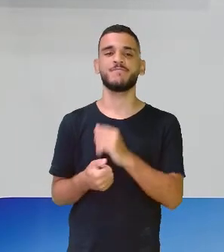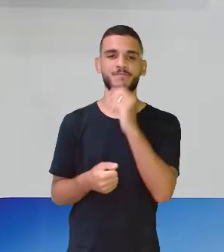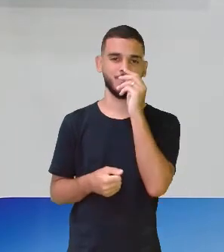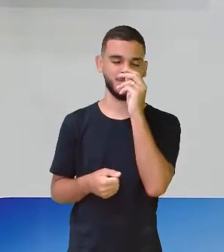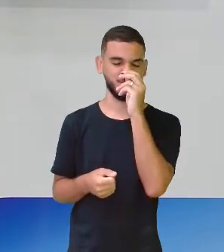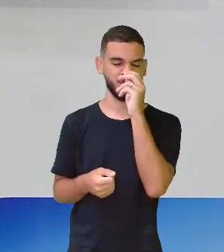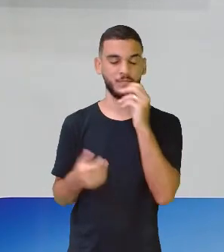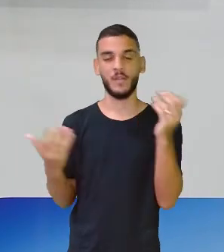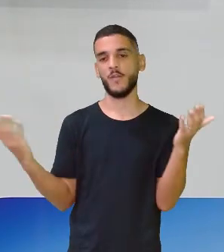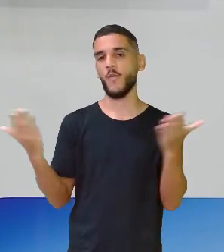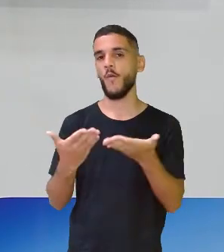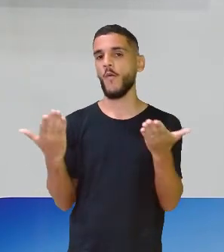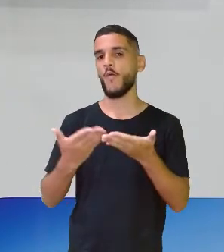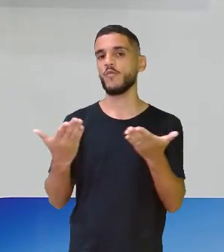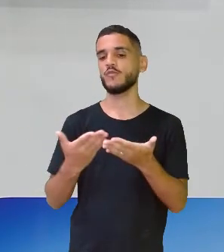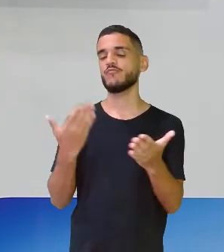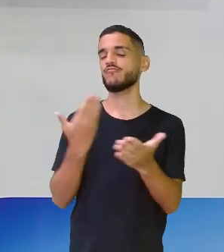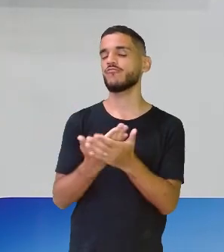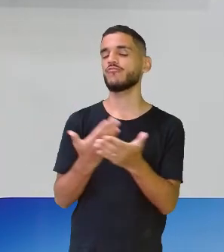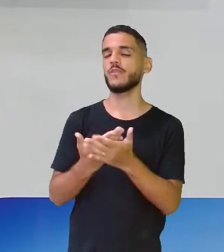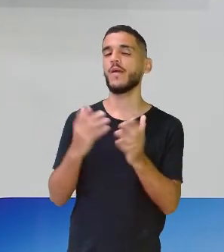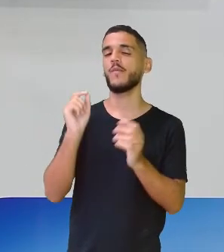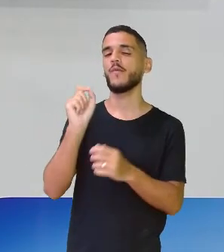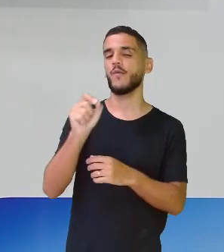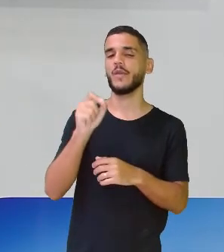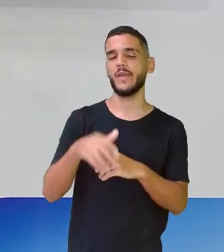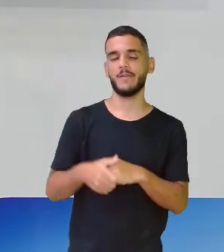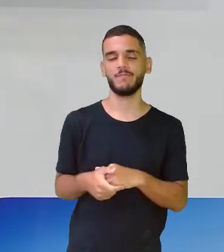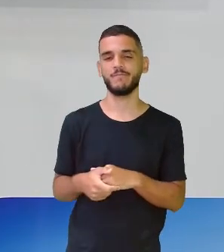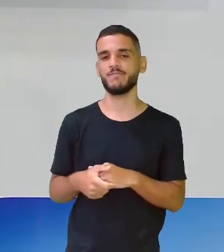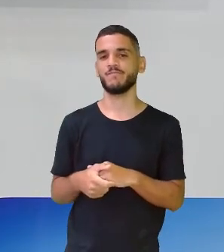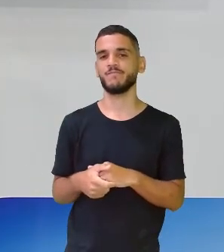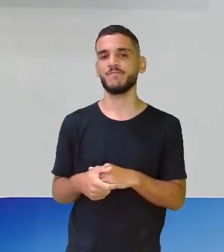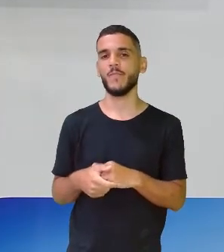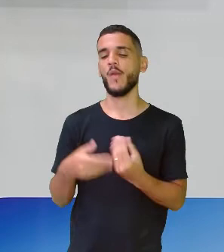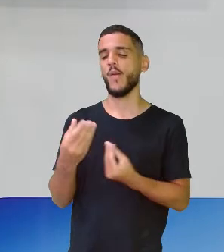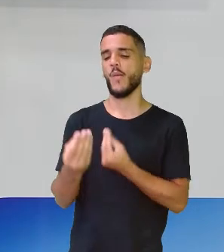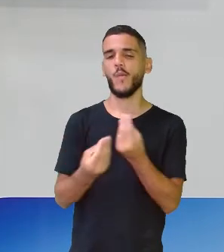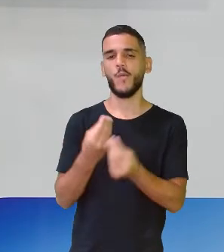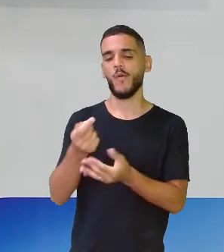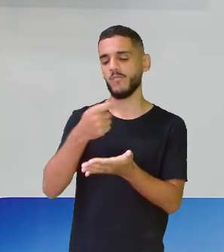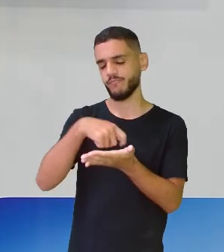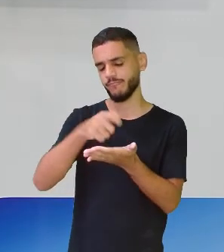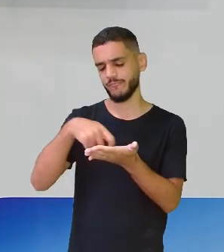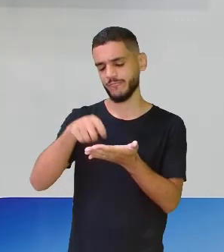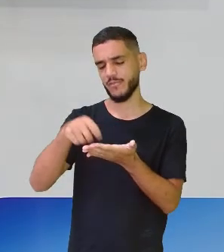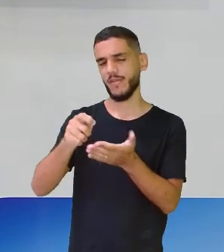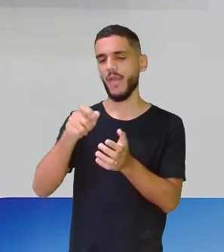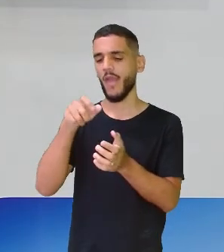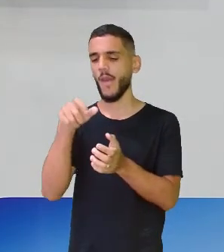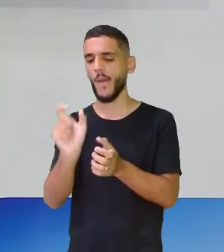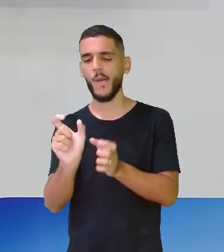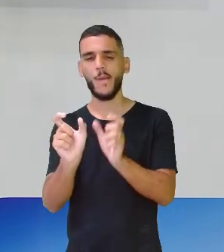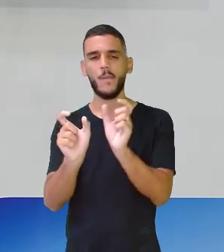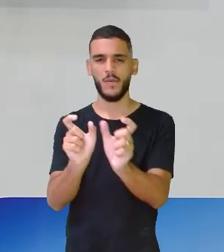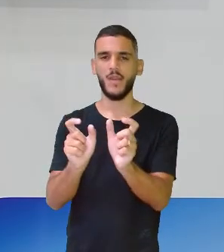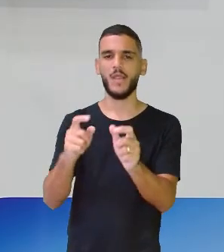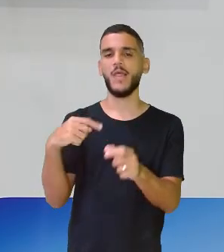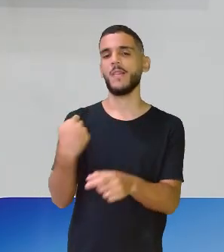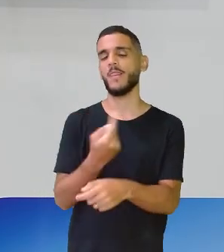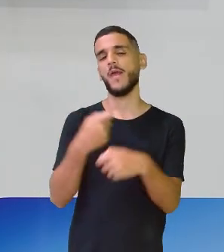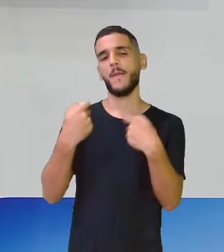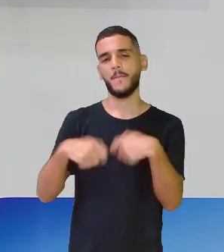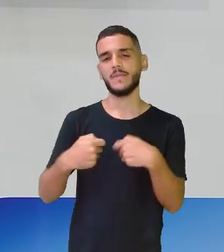aula. Hoje, a gente viu como escrever algumas palavras e que a gente precisa ter um